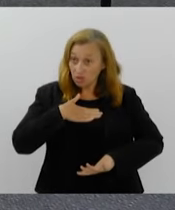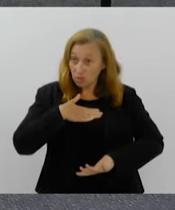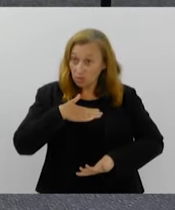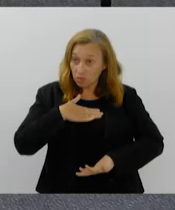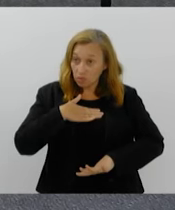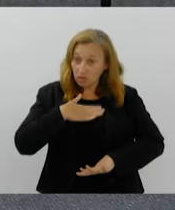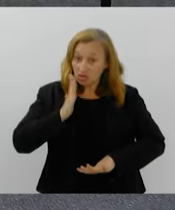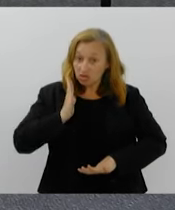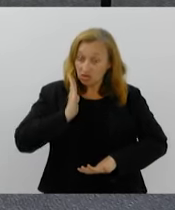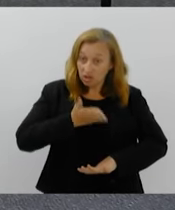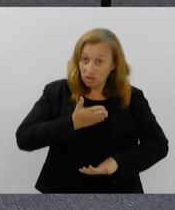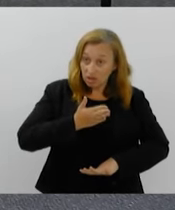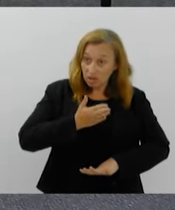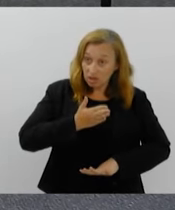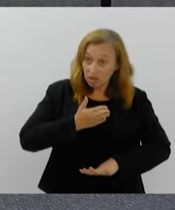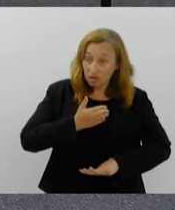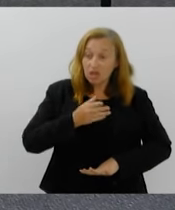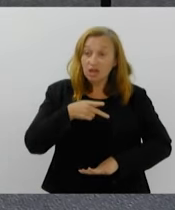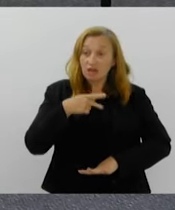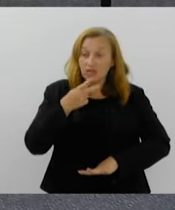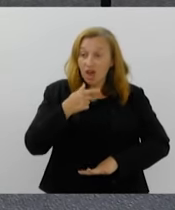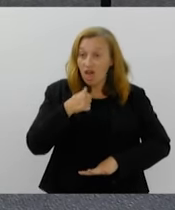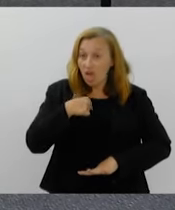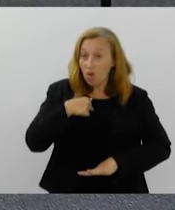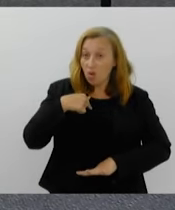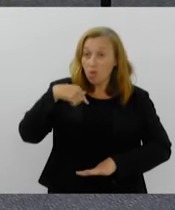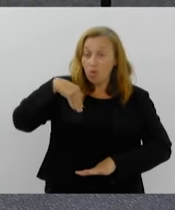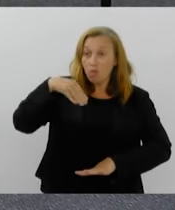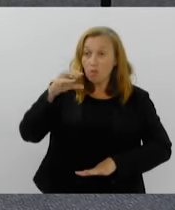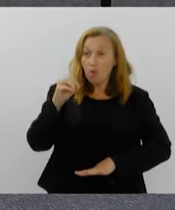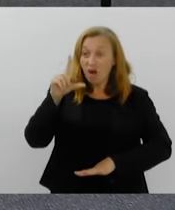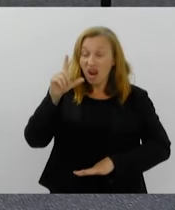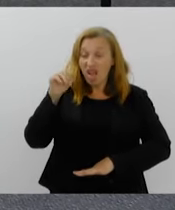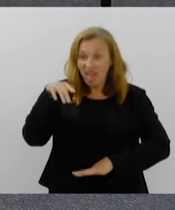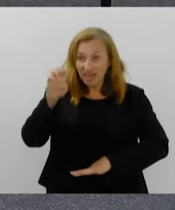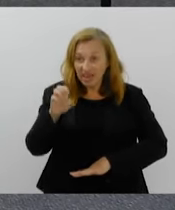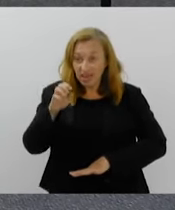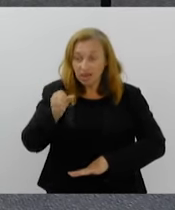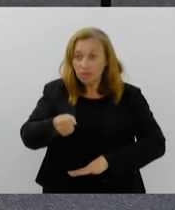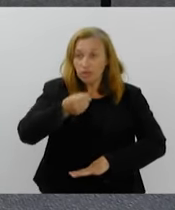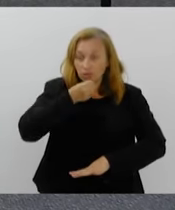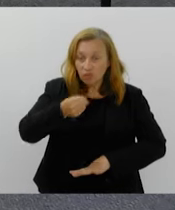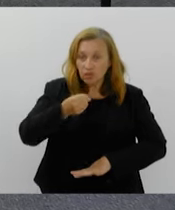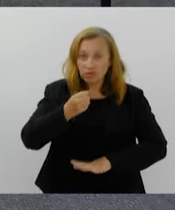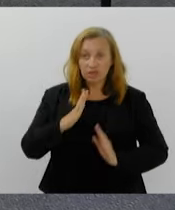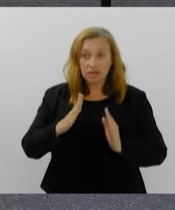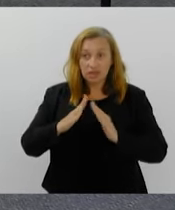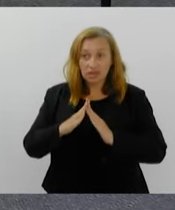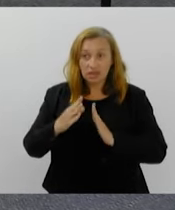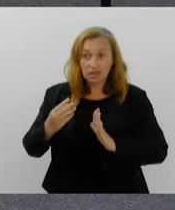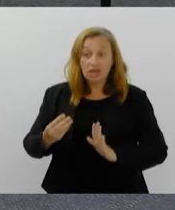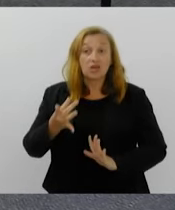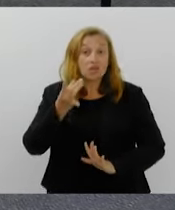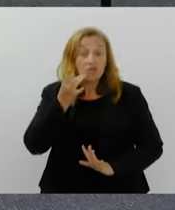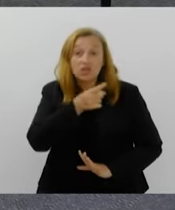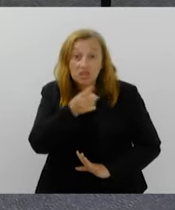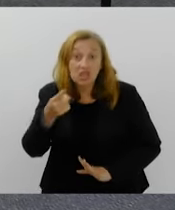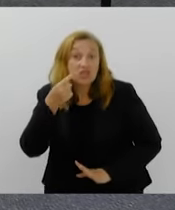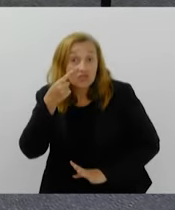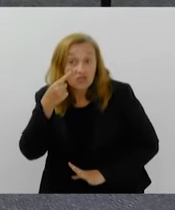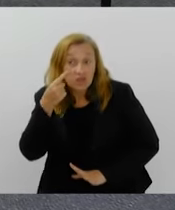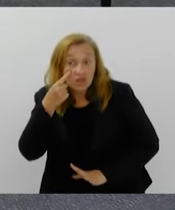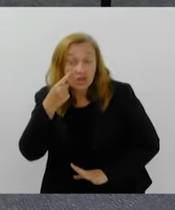forma direta me chamando de moleque dentro do plenário no microfone dessa casa na presença de vossas excelências na